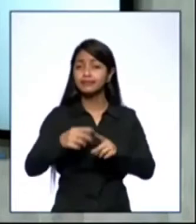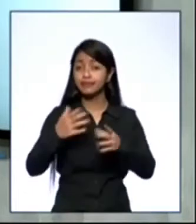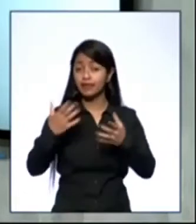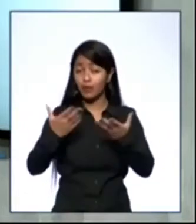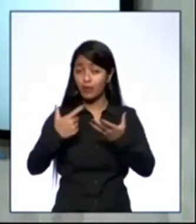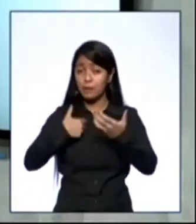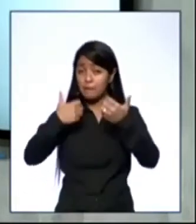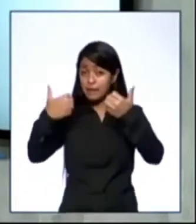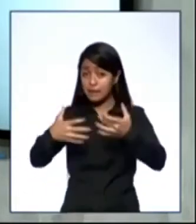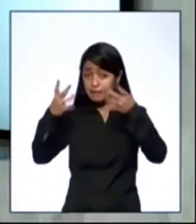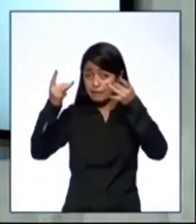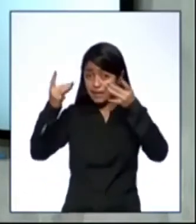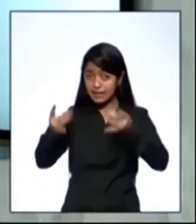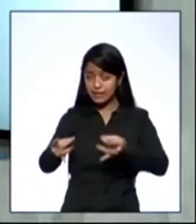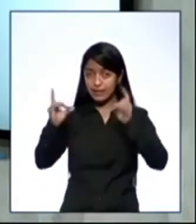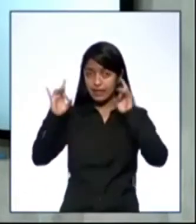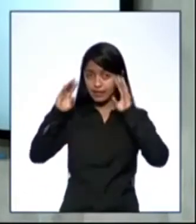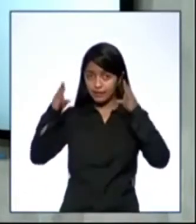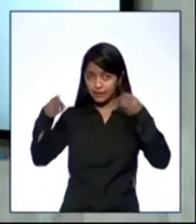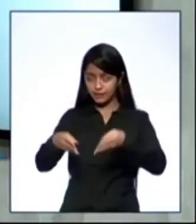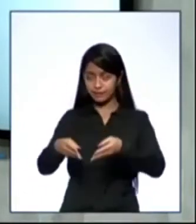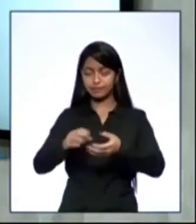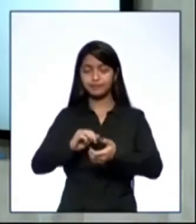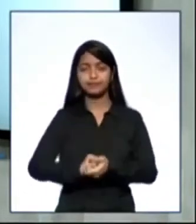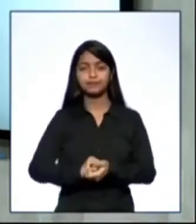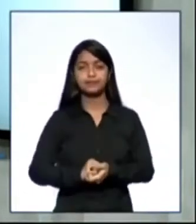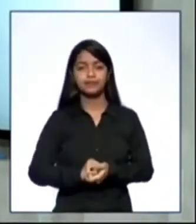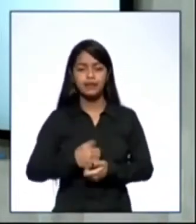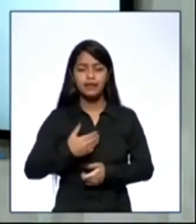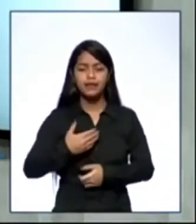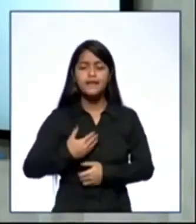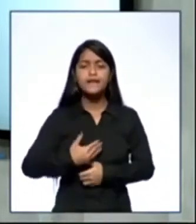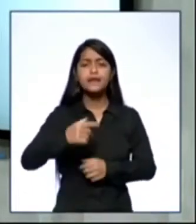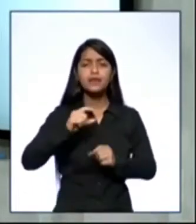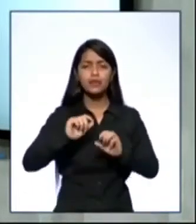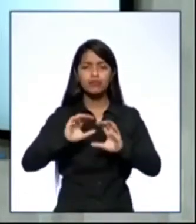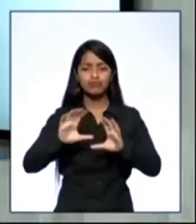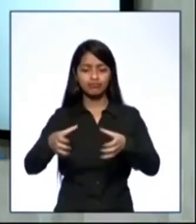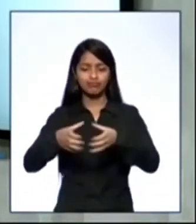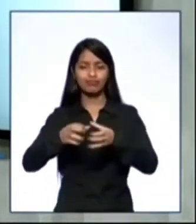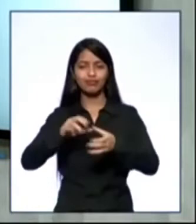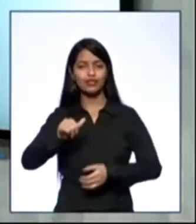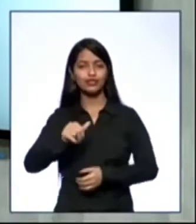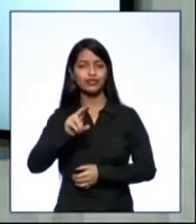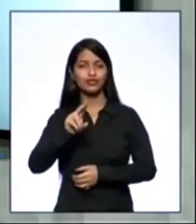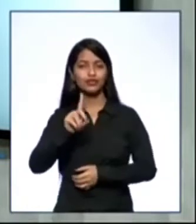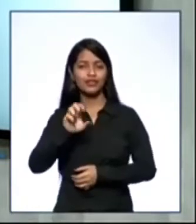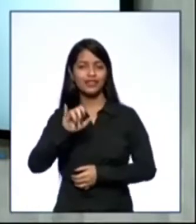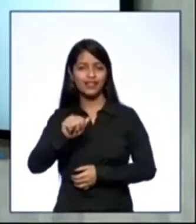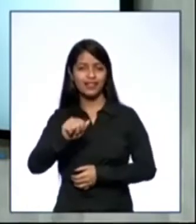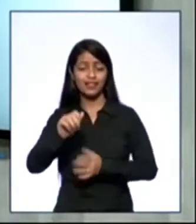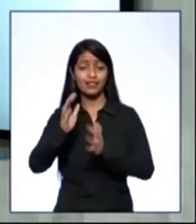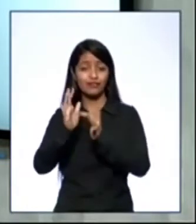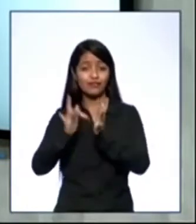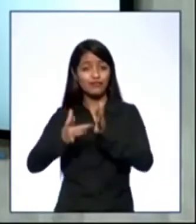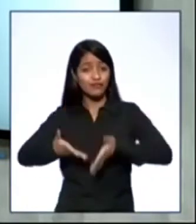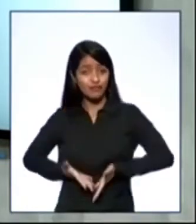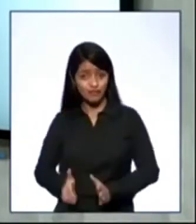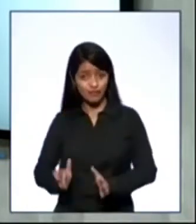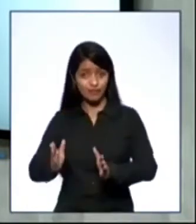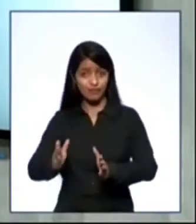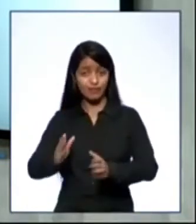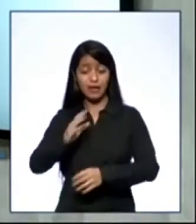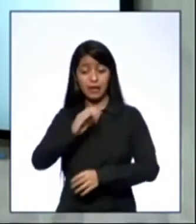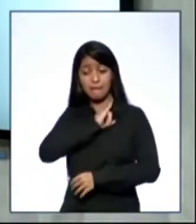agora. Gente, daqui a pouco, na província da Judéia, nasce Jesus Cristo. Jesus Cristo nasceu no comecinho do